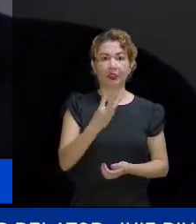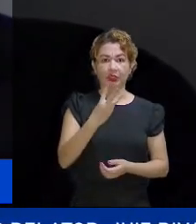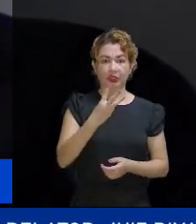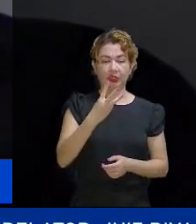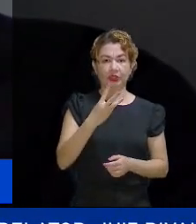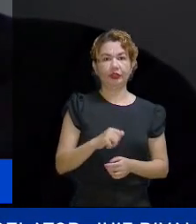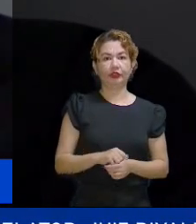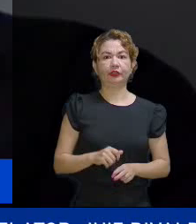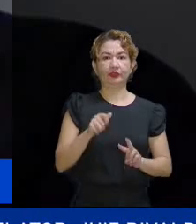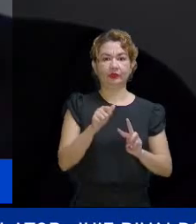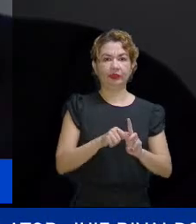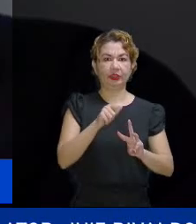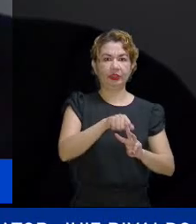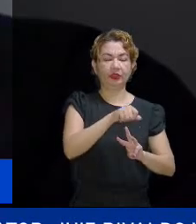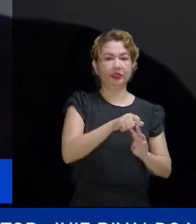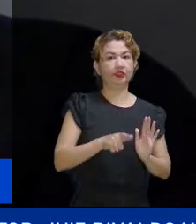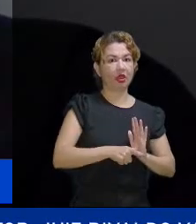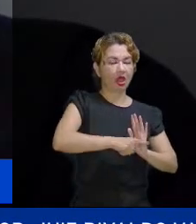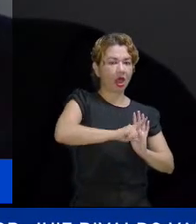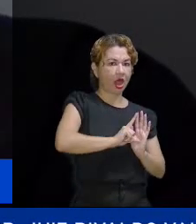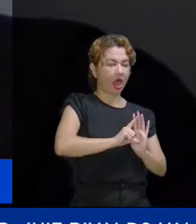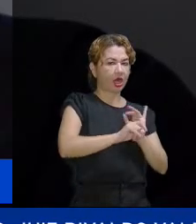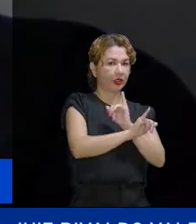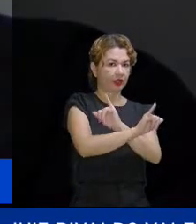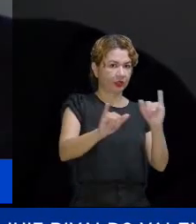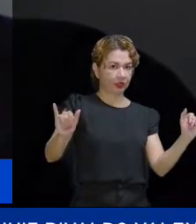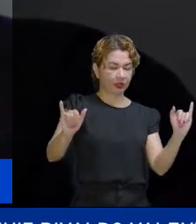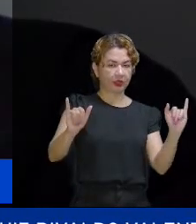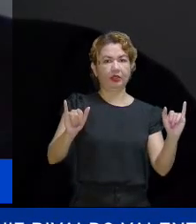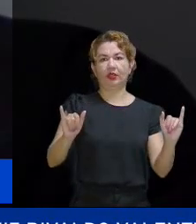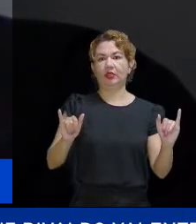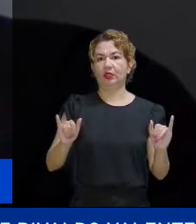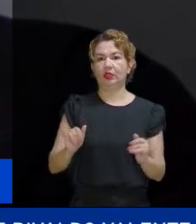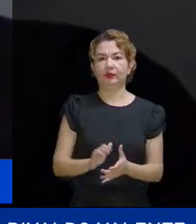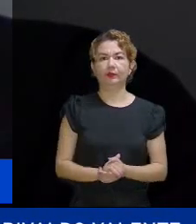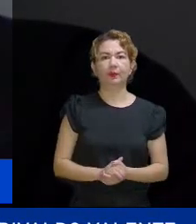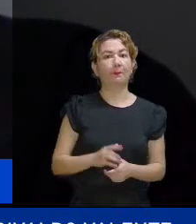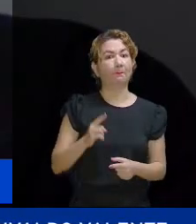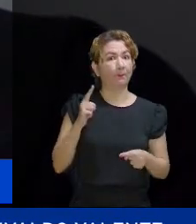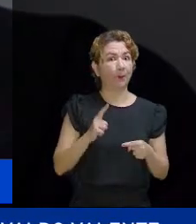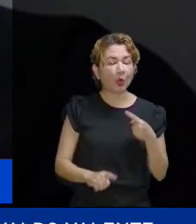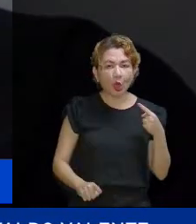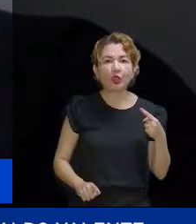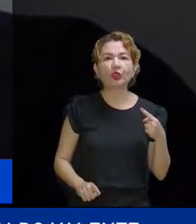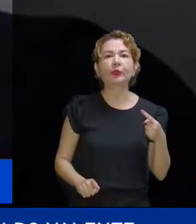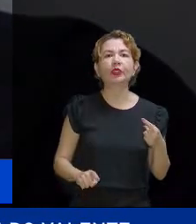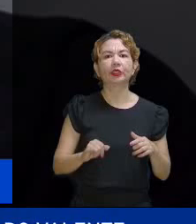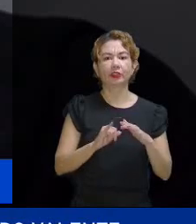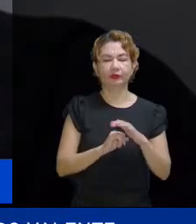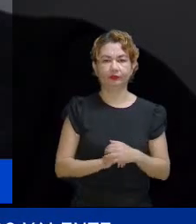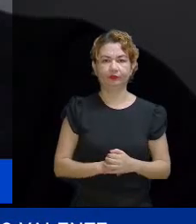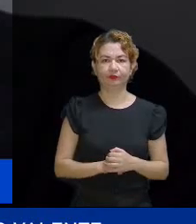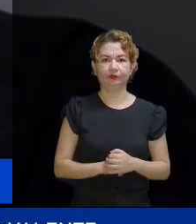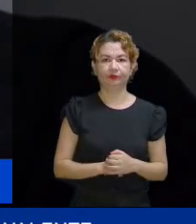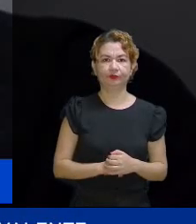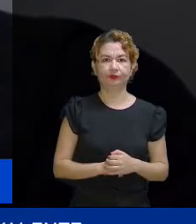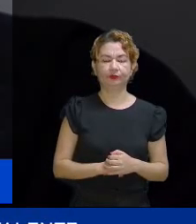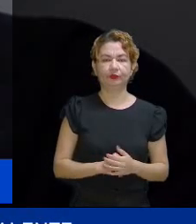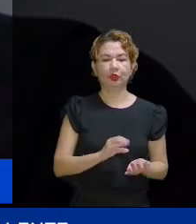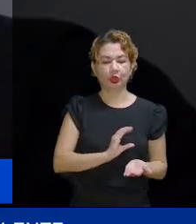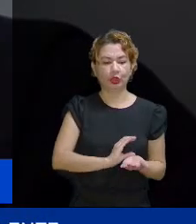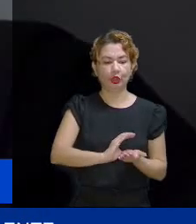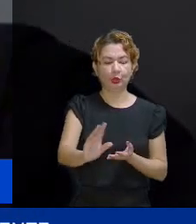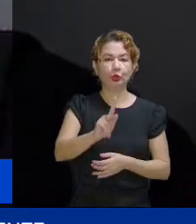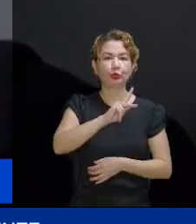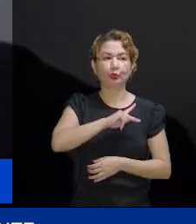que antecedem o pleito, a publicidade institucional autorizada pelo agente público e custeada com